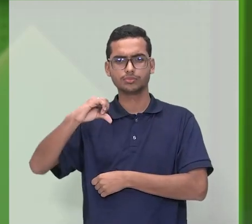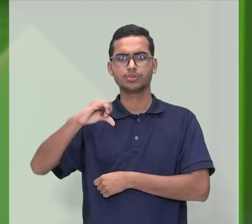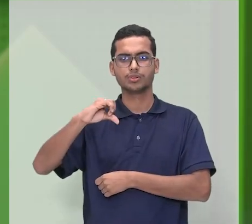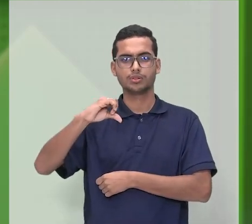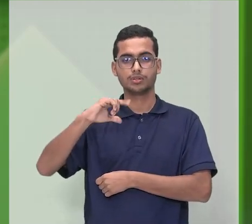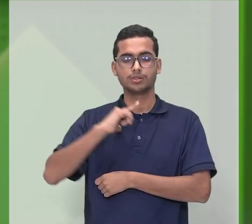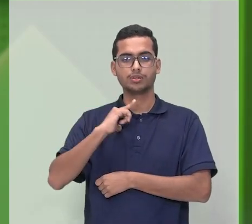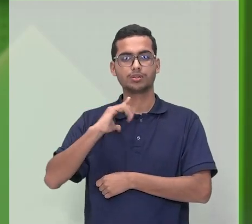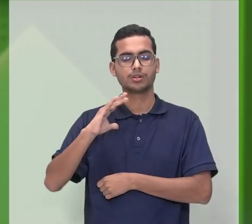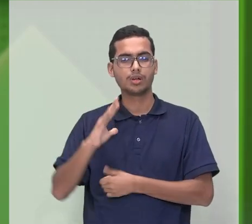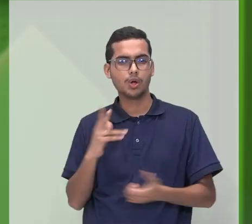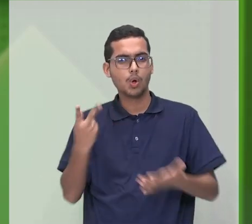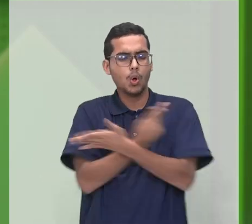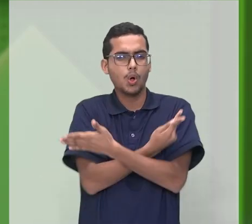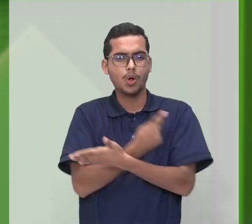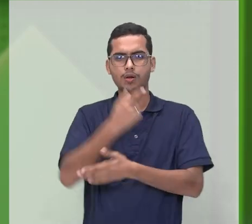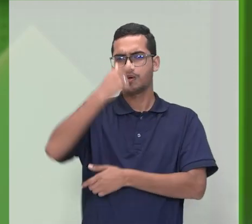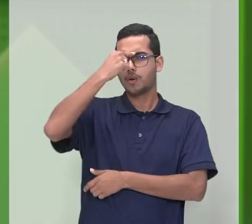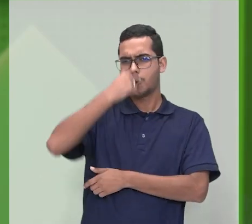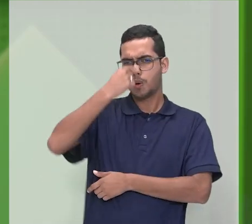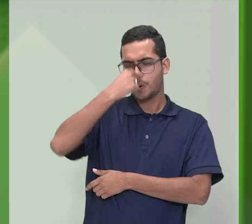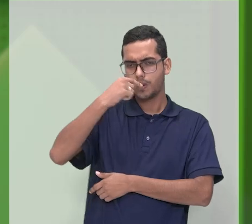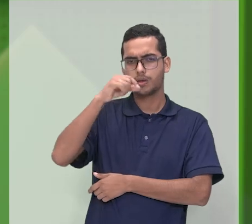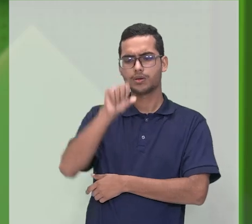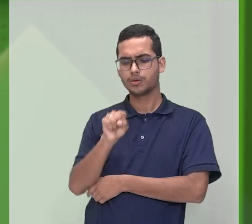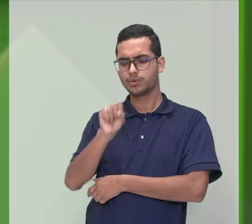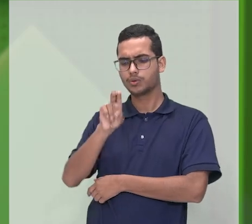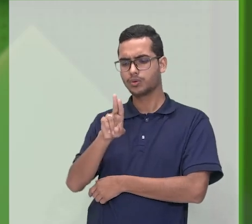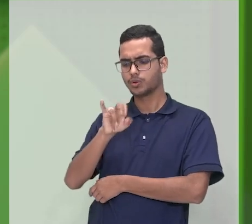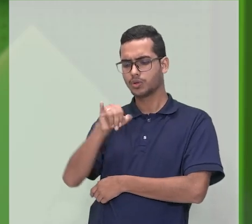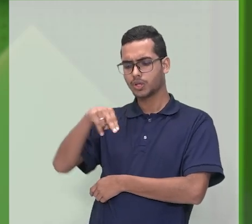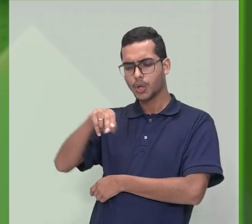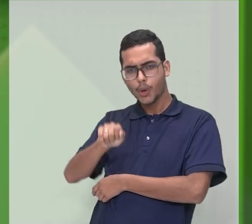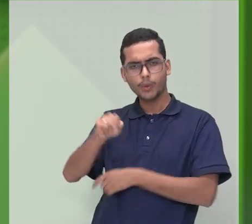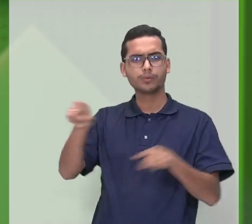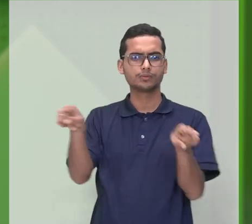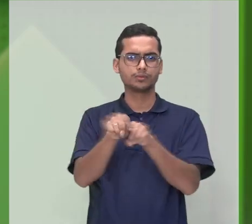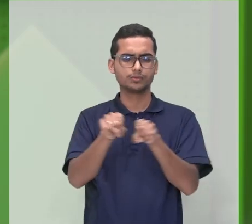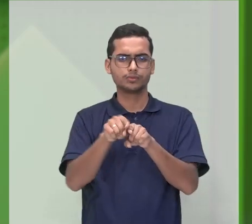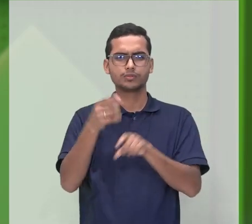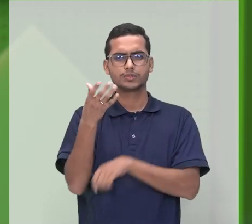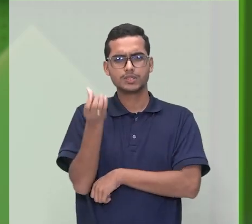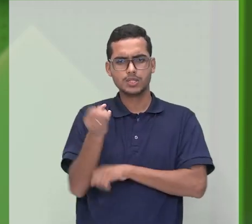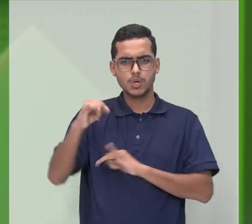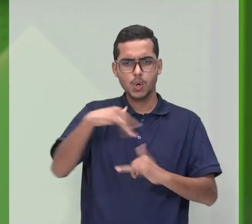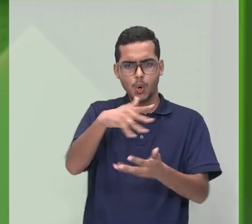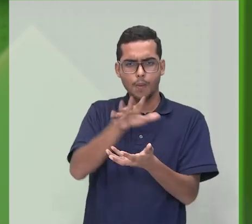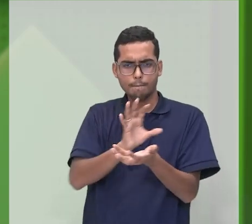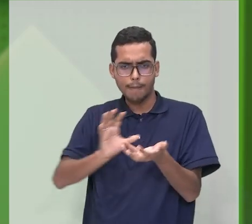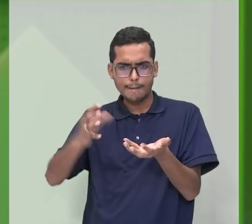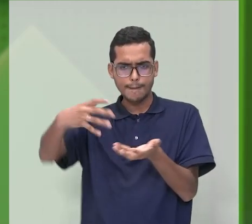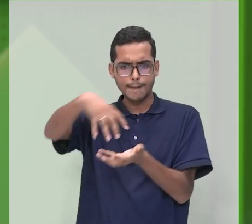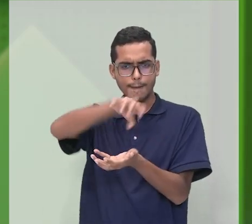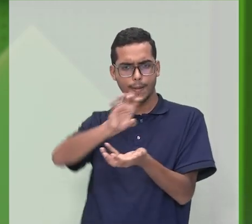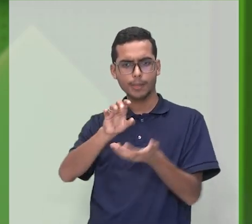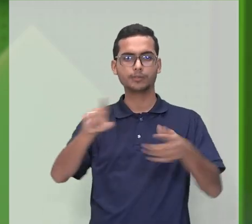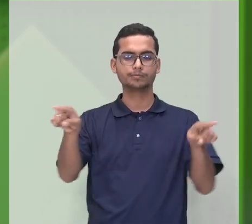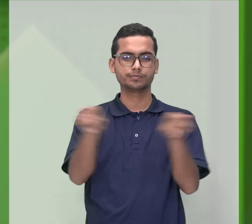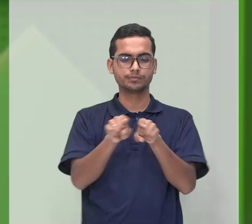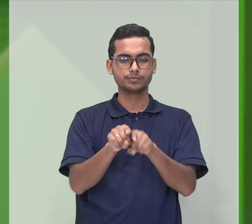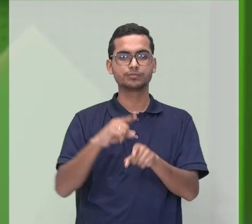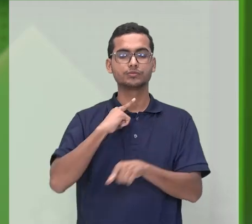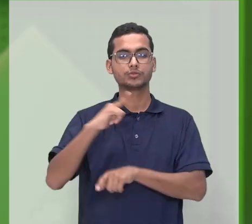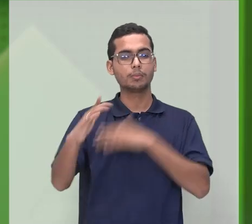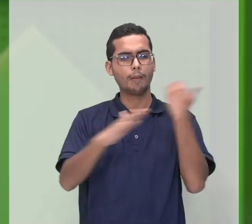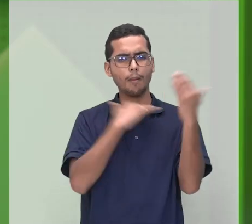Que atingiu aí os 6 continentes e houve mortes também de 100 a 500 mil